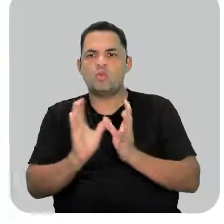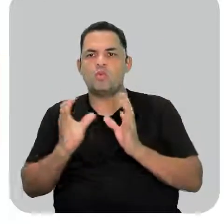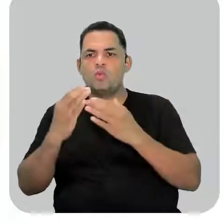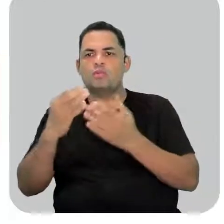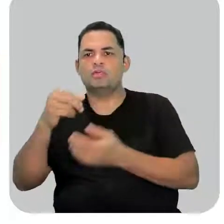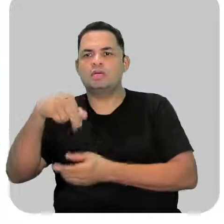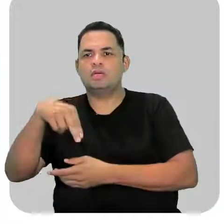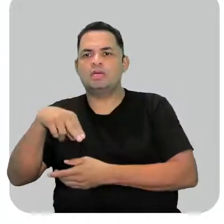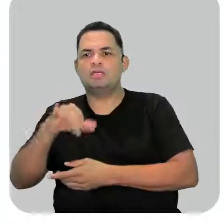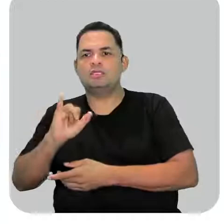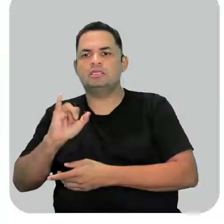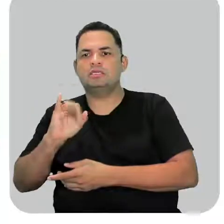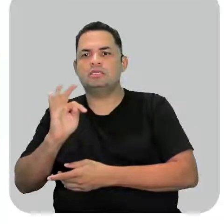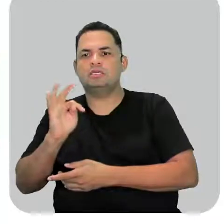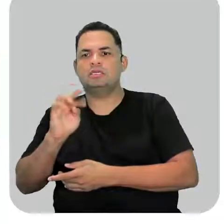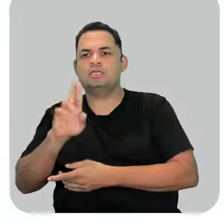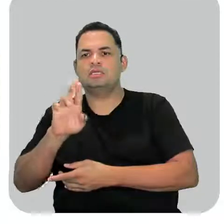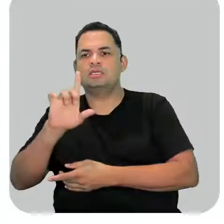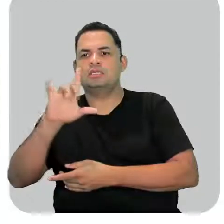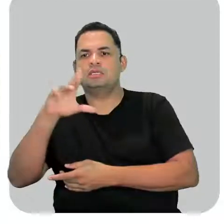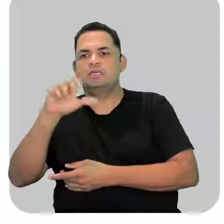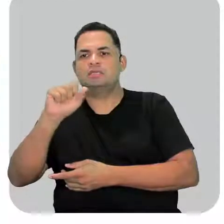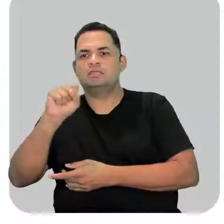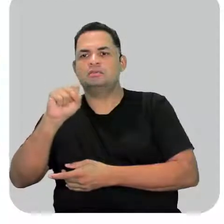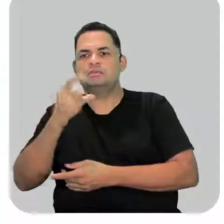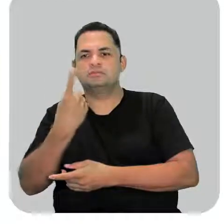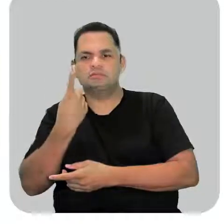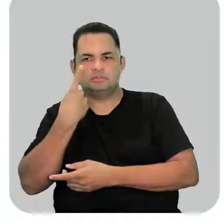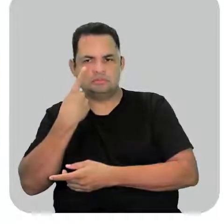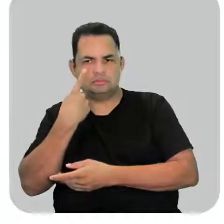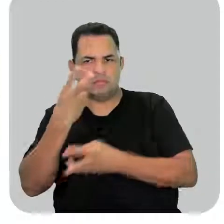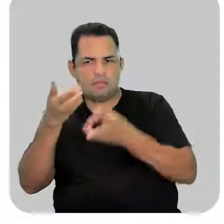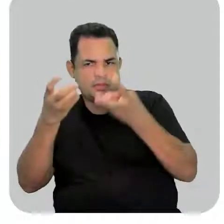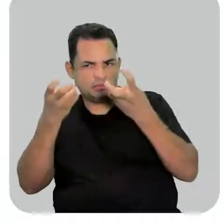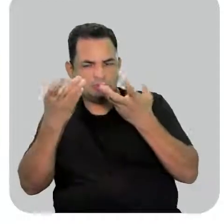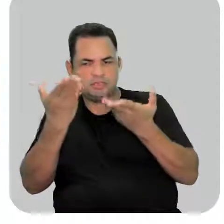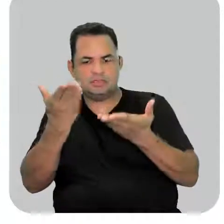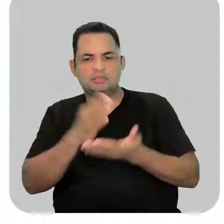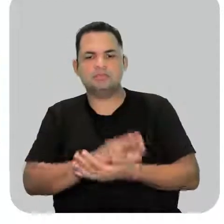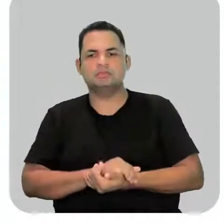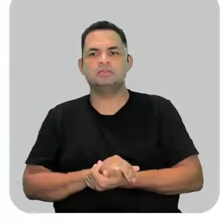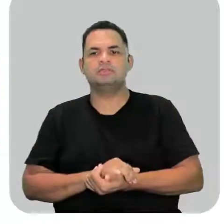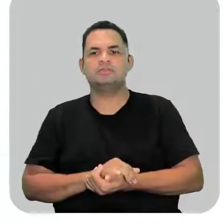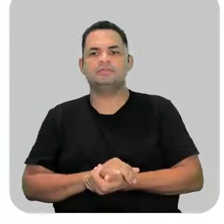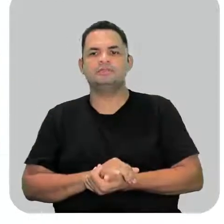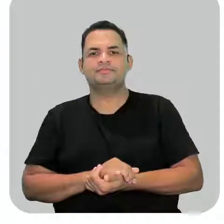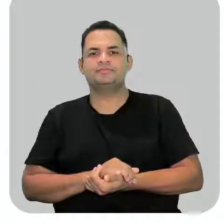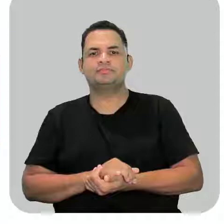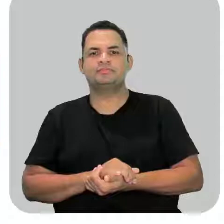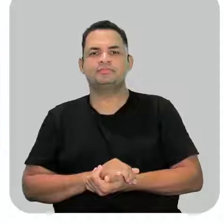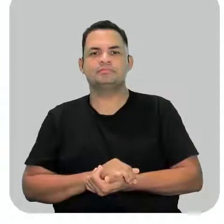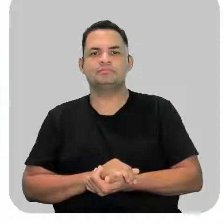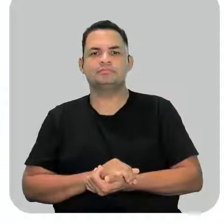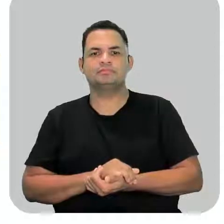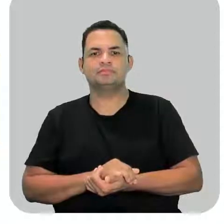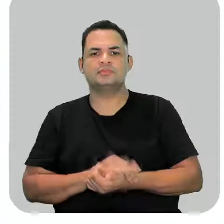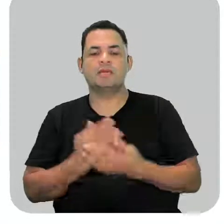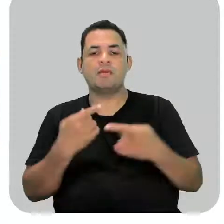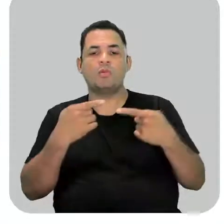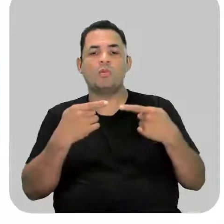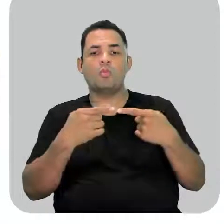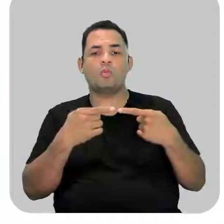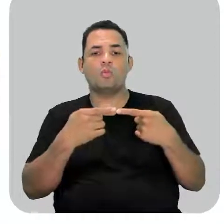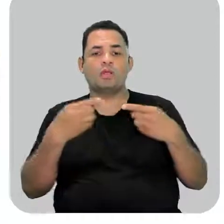nitrilas, que vocês devem observar. Ali no grupo funcional, a gente está mostrando a